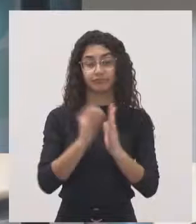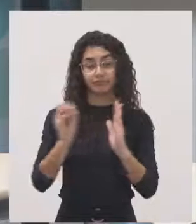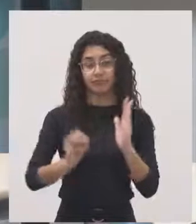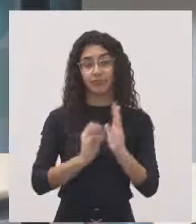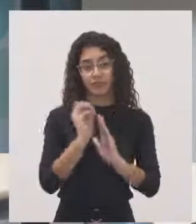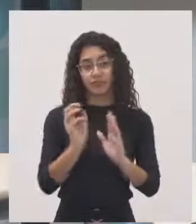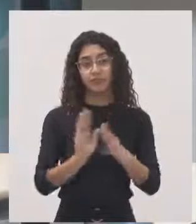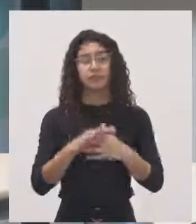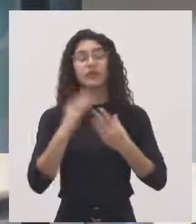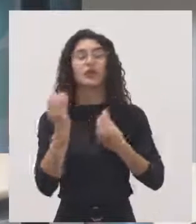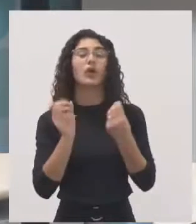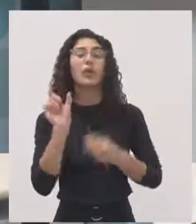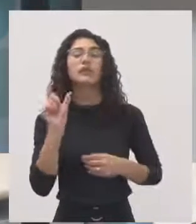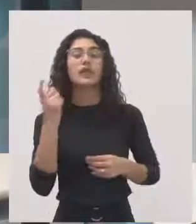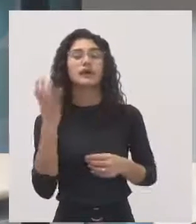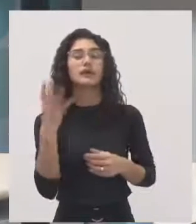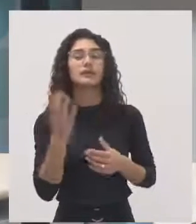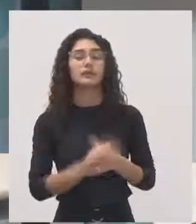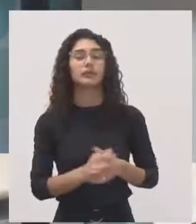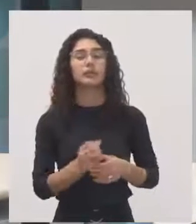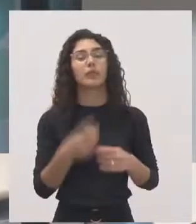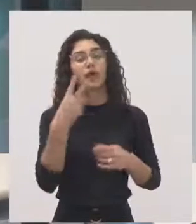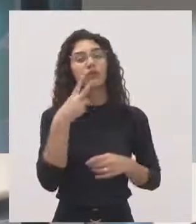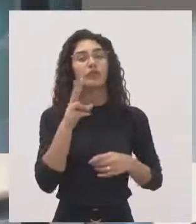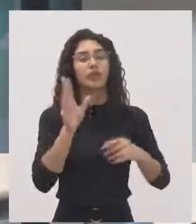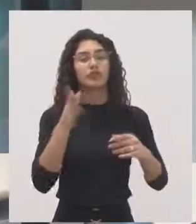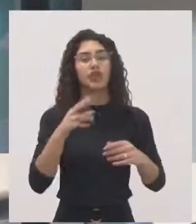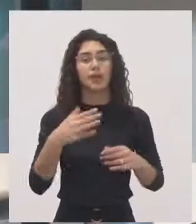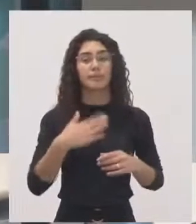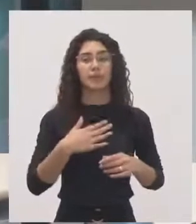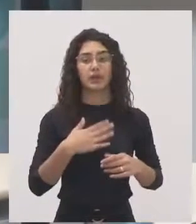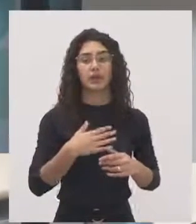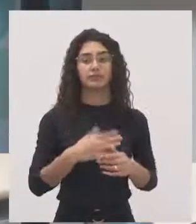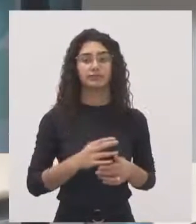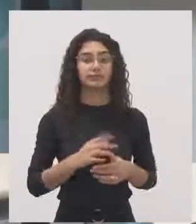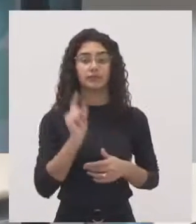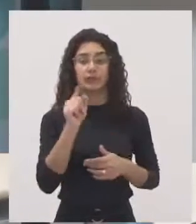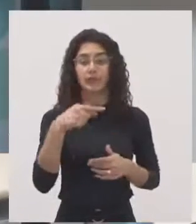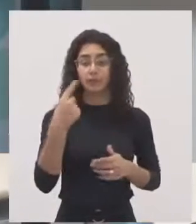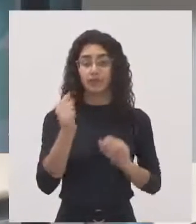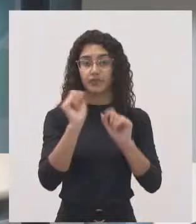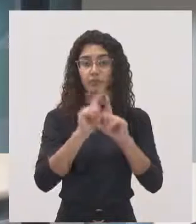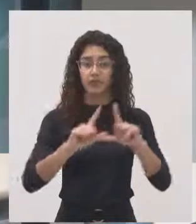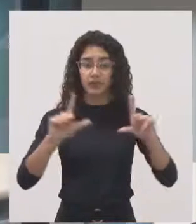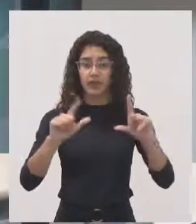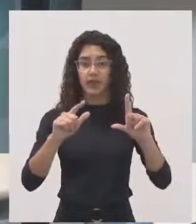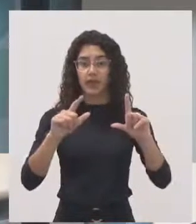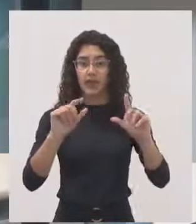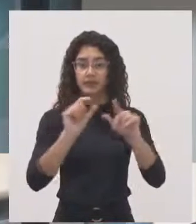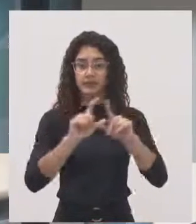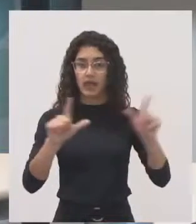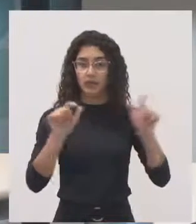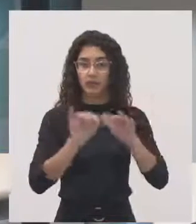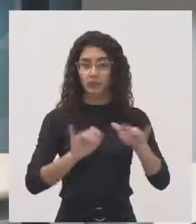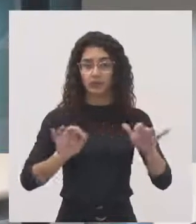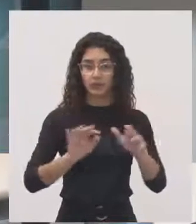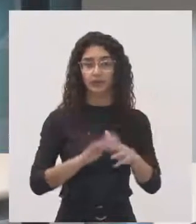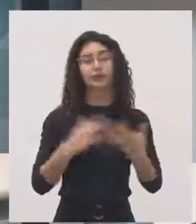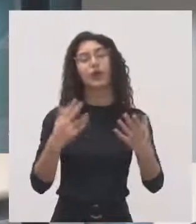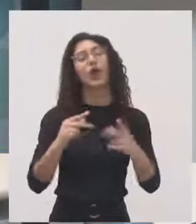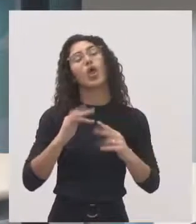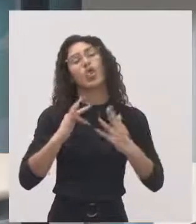Então, o que que acontece aqui? Pode ver, agora está a minha imagem. Depois vai aparecer a tela do computador. Então, todo